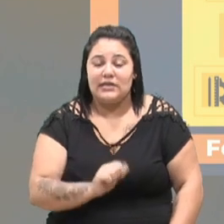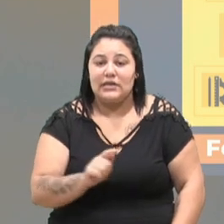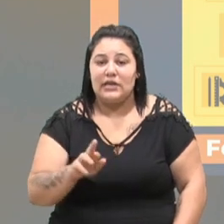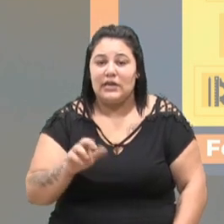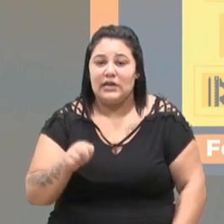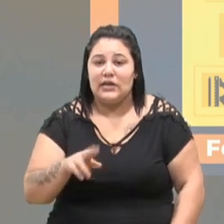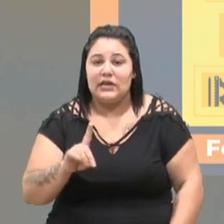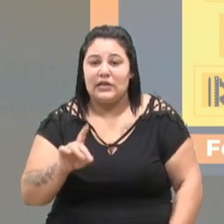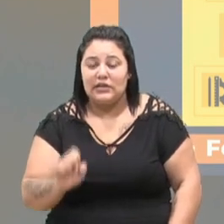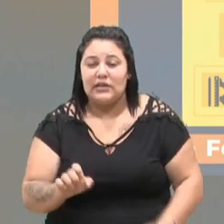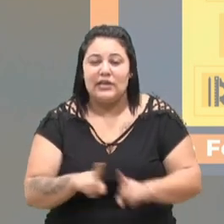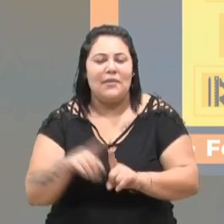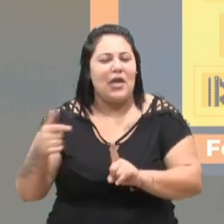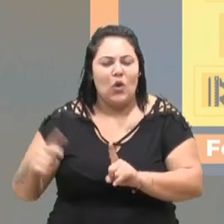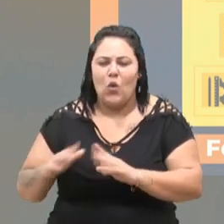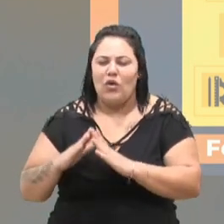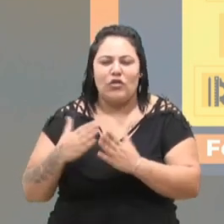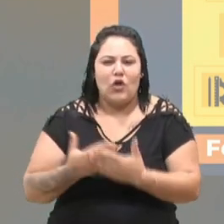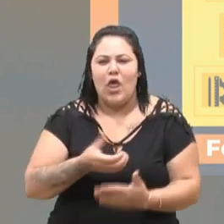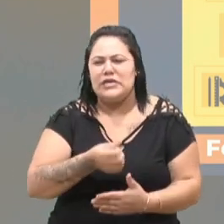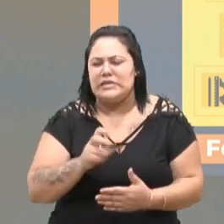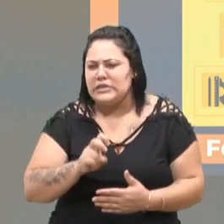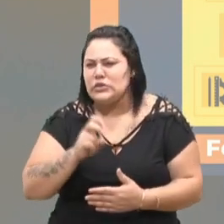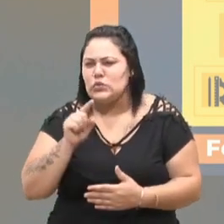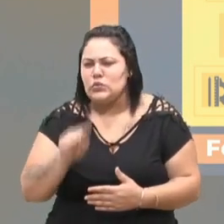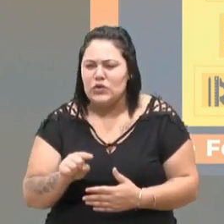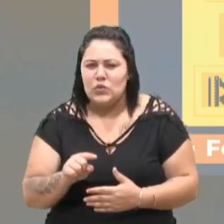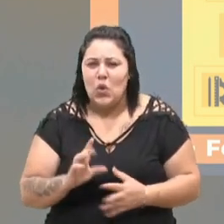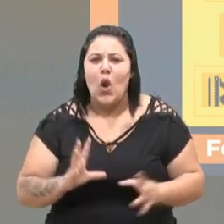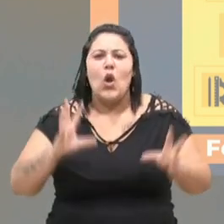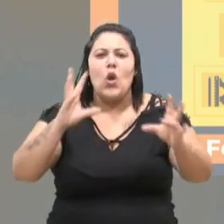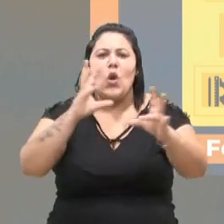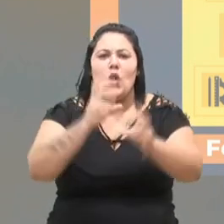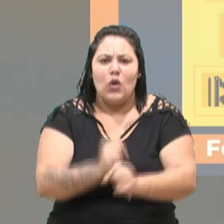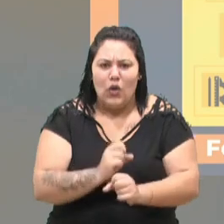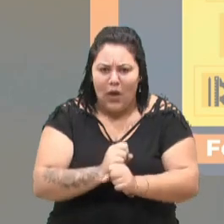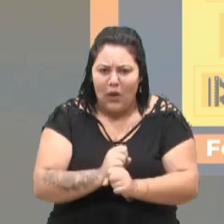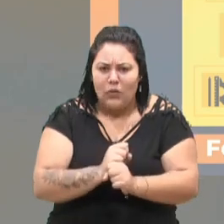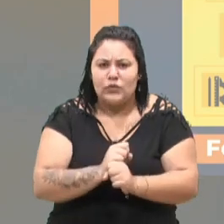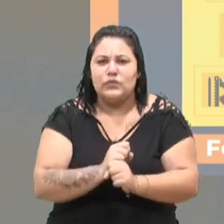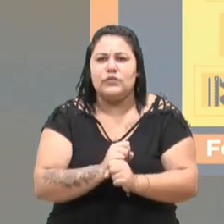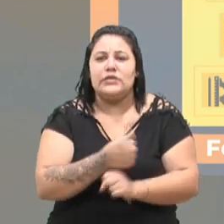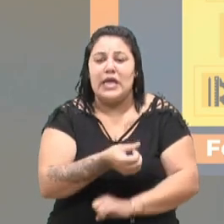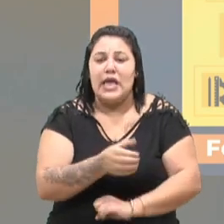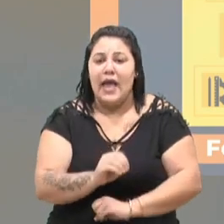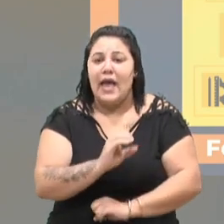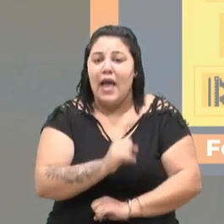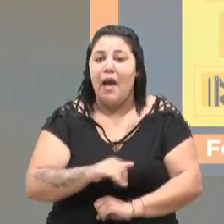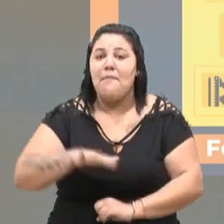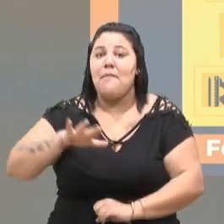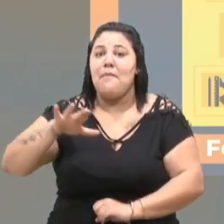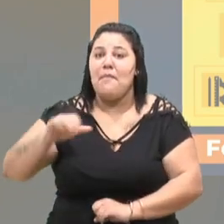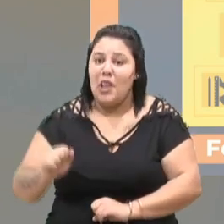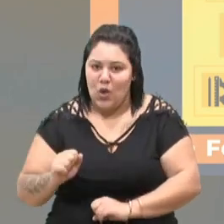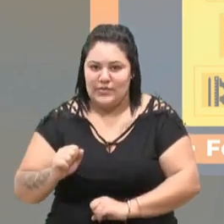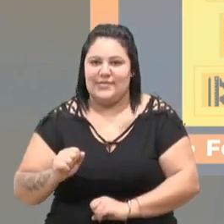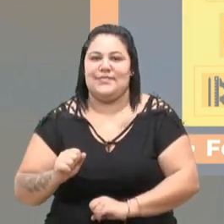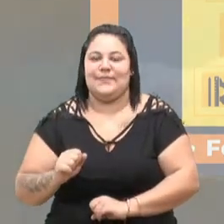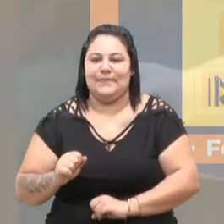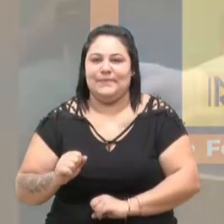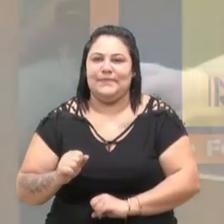Ramiro Pigonzi, 165 mil. Um total de 50 milhões 359 mil de licitações.